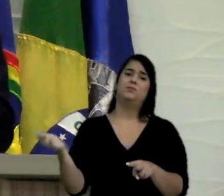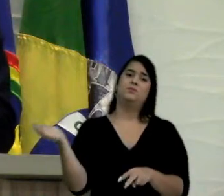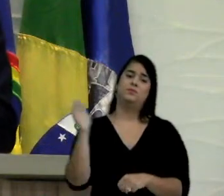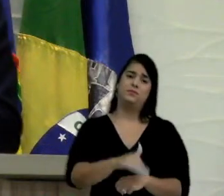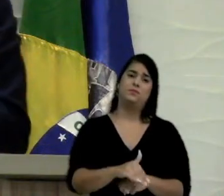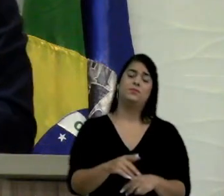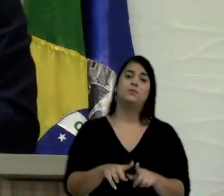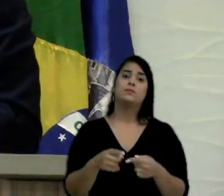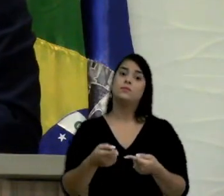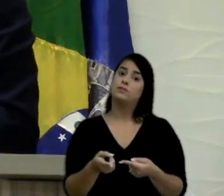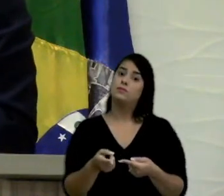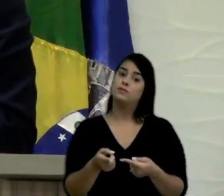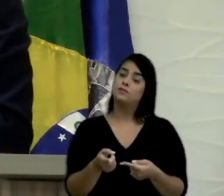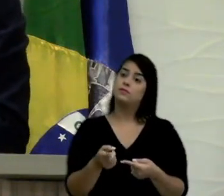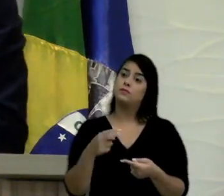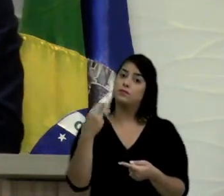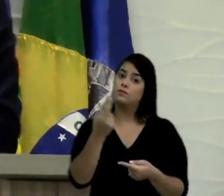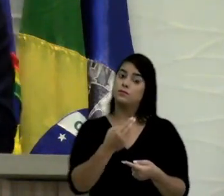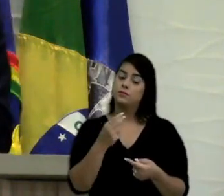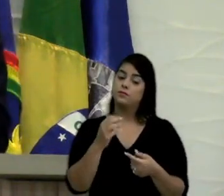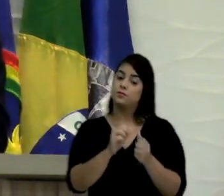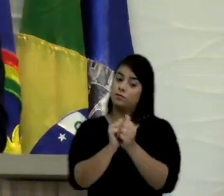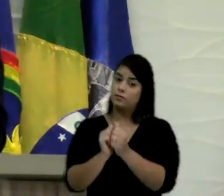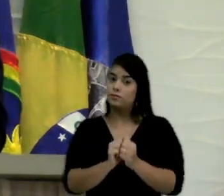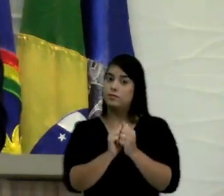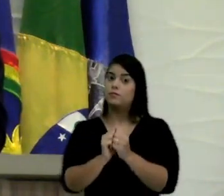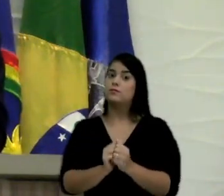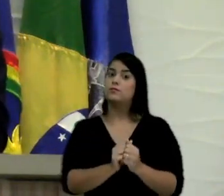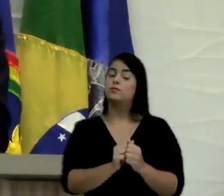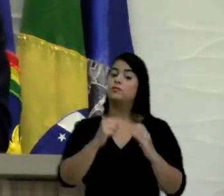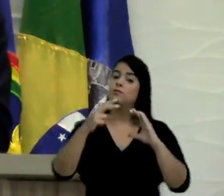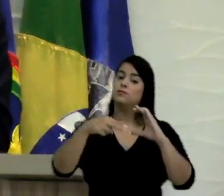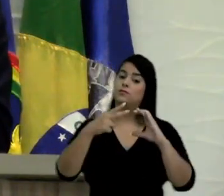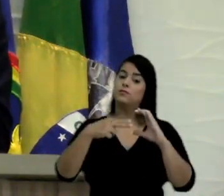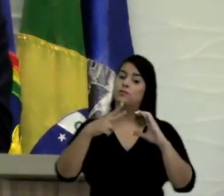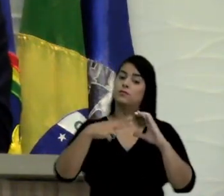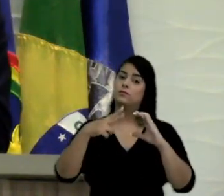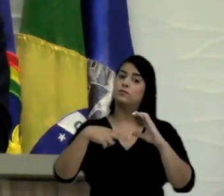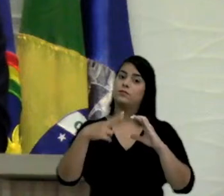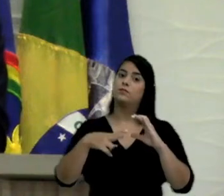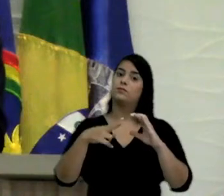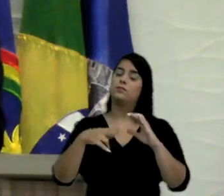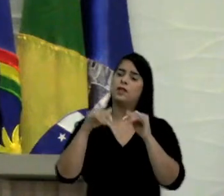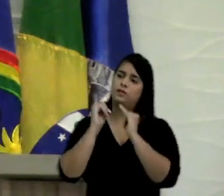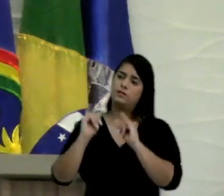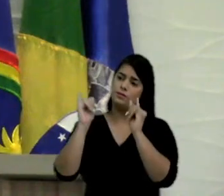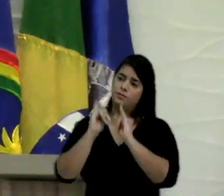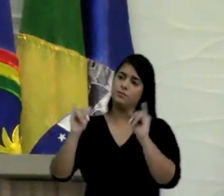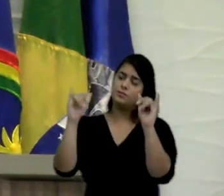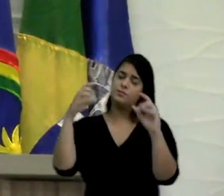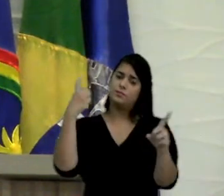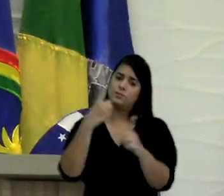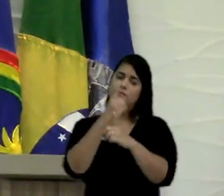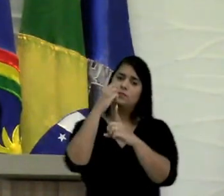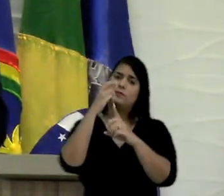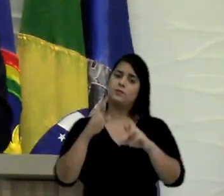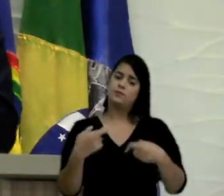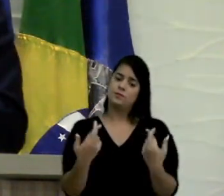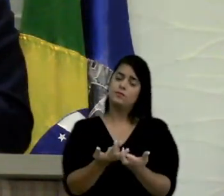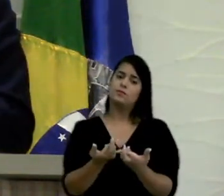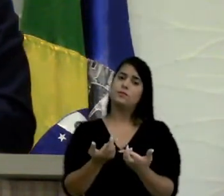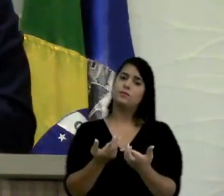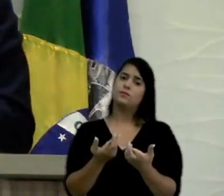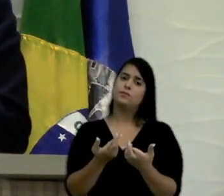acompanhando e essa casa tá sendo notificada de todas as reuniões encontros de tudo aquilo que o ministério público tem avançado com a